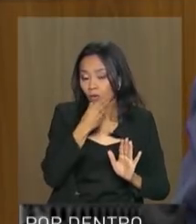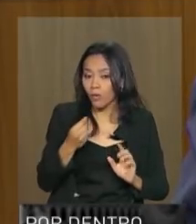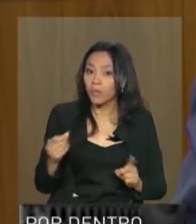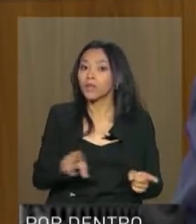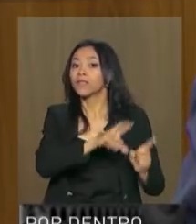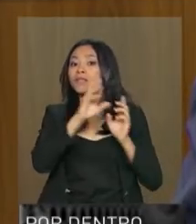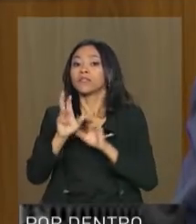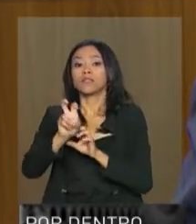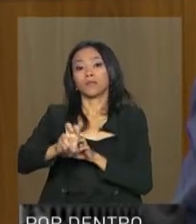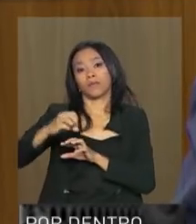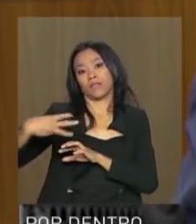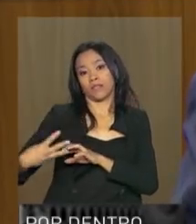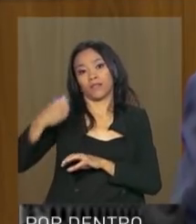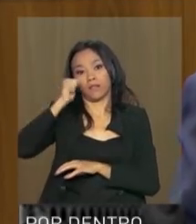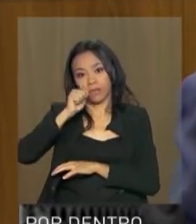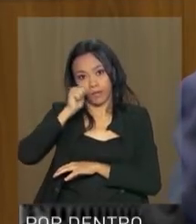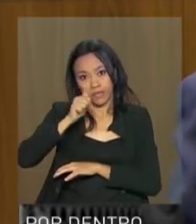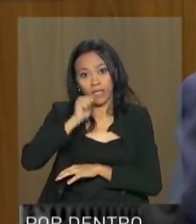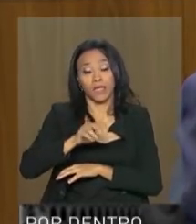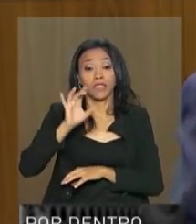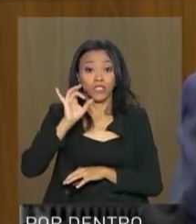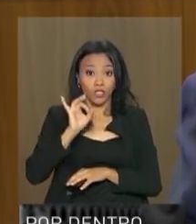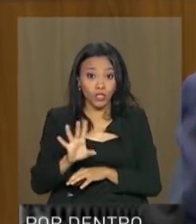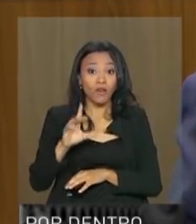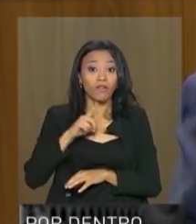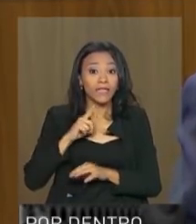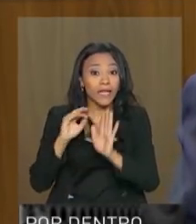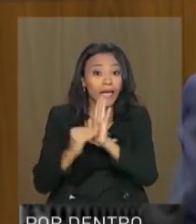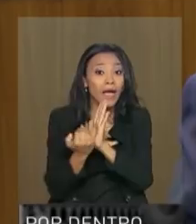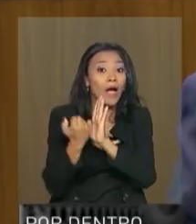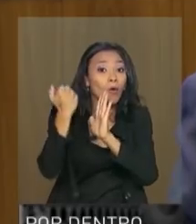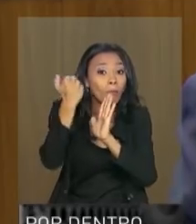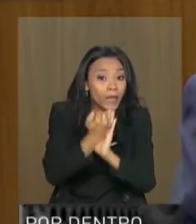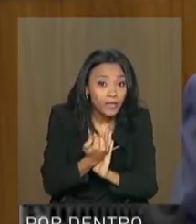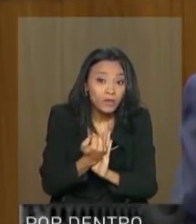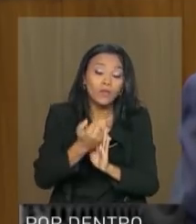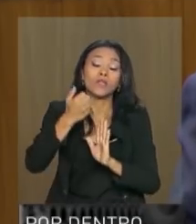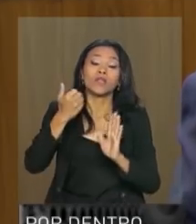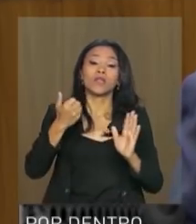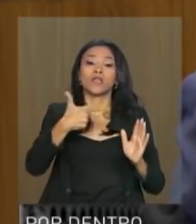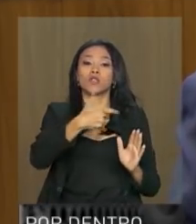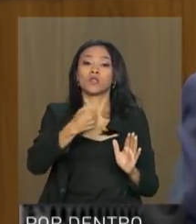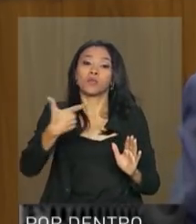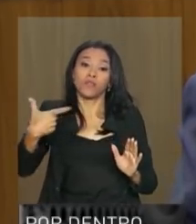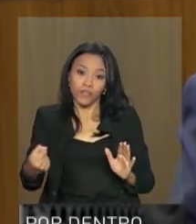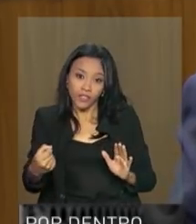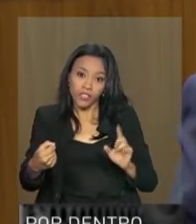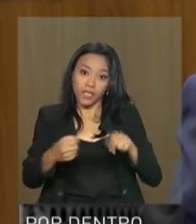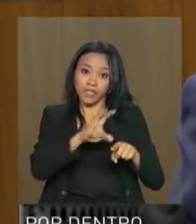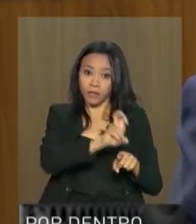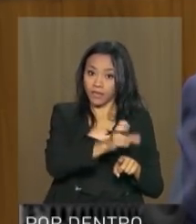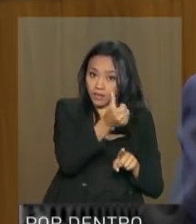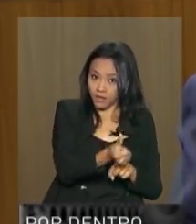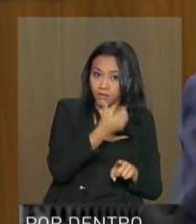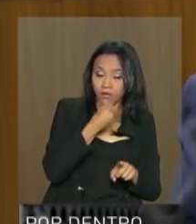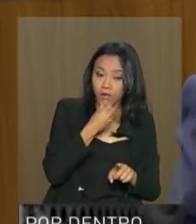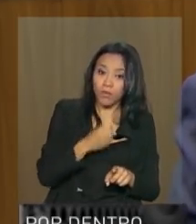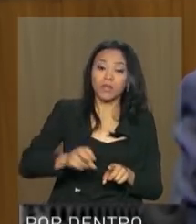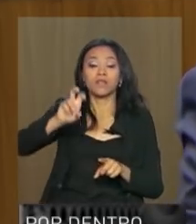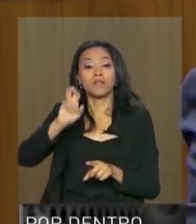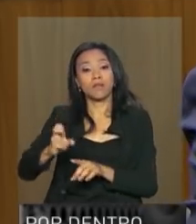53 anos para as mulheres. E só vai sofrer um aumento em 2020, que seria de 56 anos para homens e 54 anos